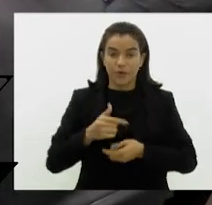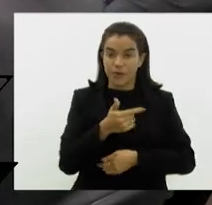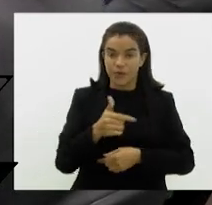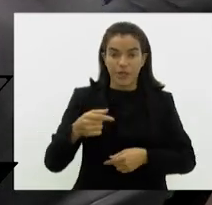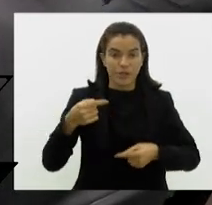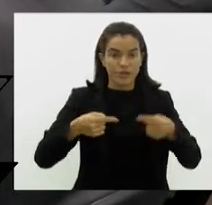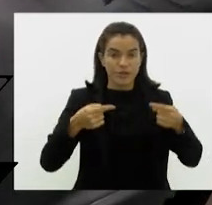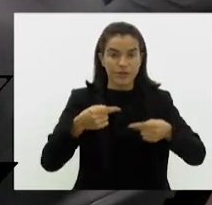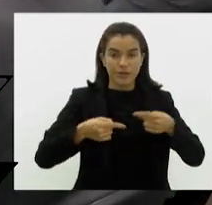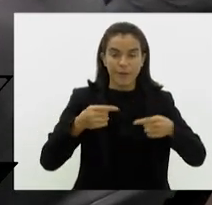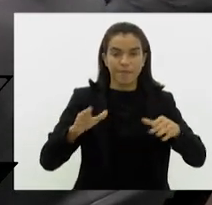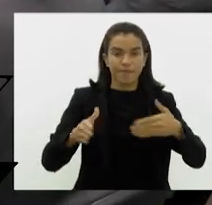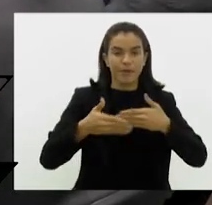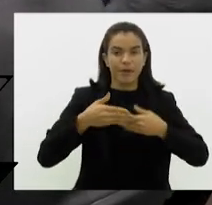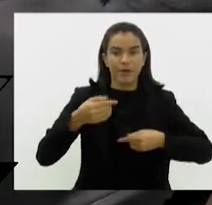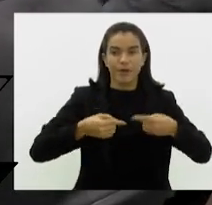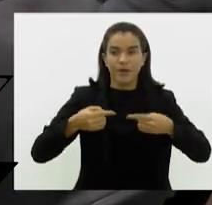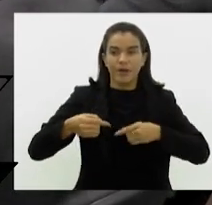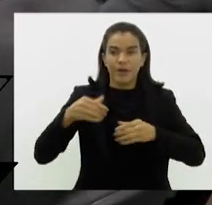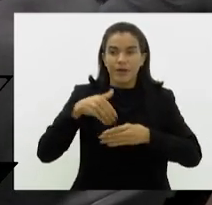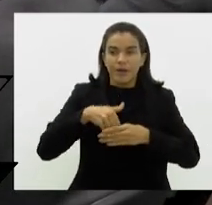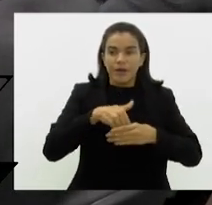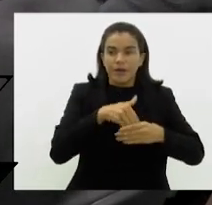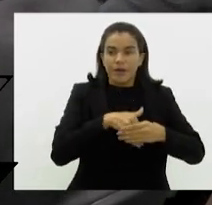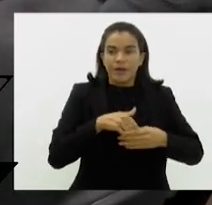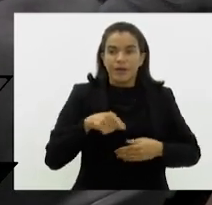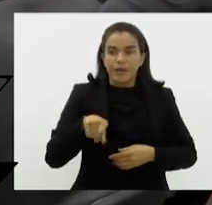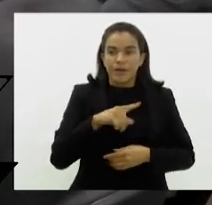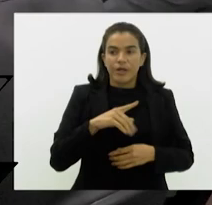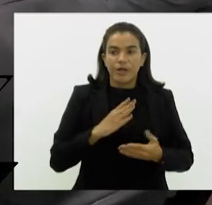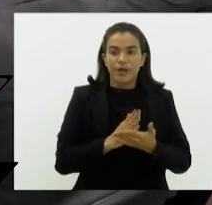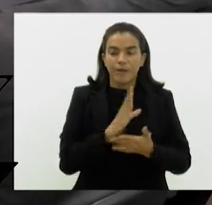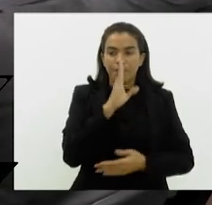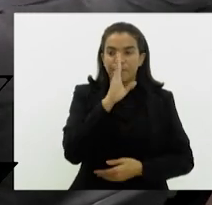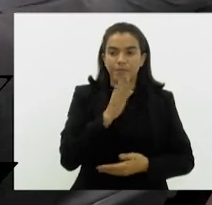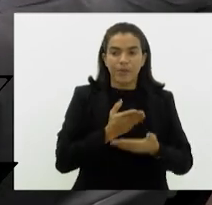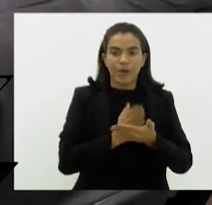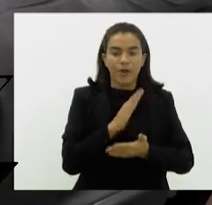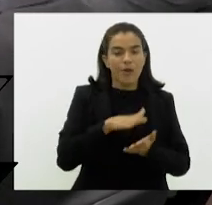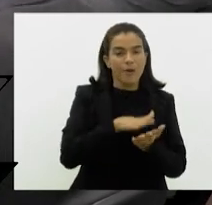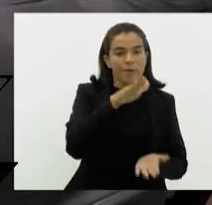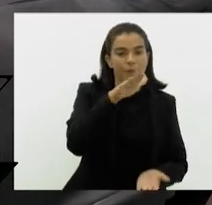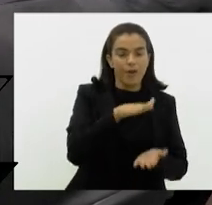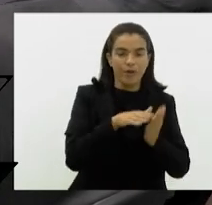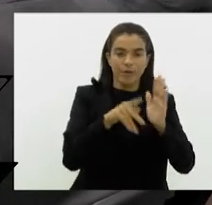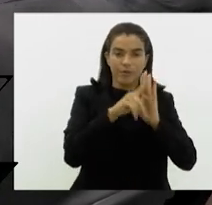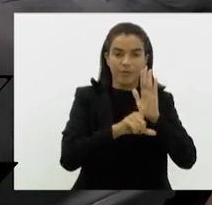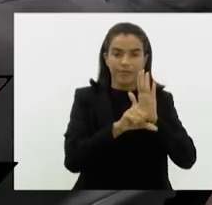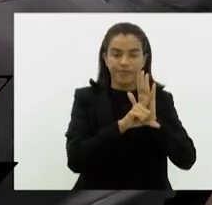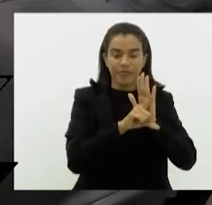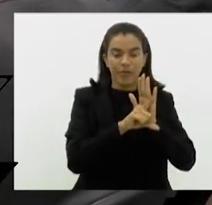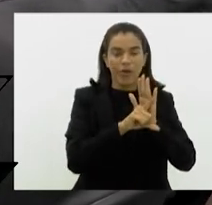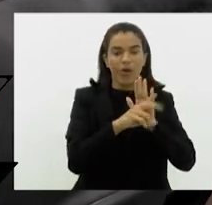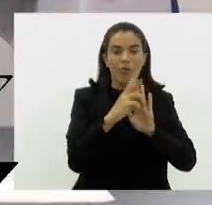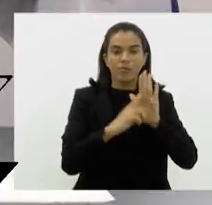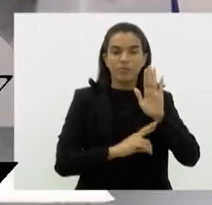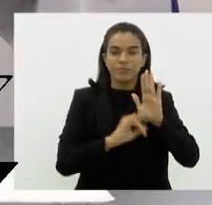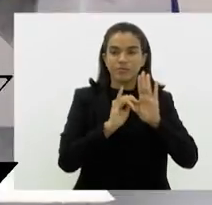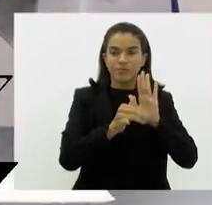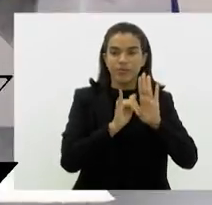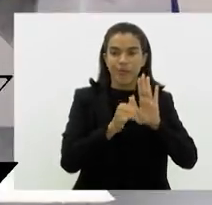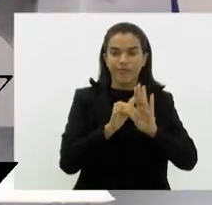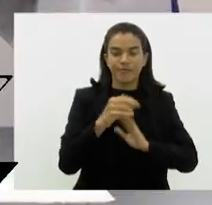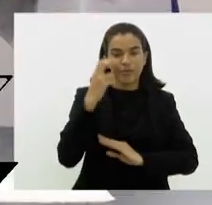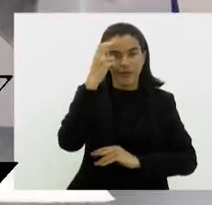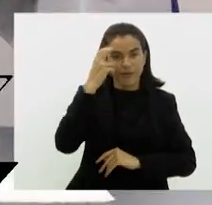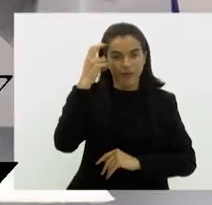quem queira discutir, encerrada a discussão, em votação, senhores que aprovam, permaneçam como estão, aprovado o bloco de projetos de autoria de relatoria da deputada Verônica Lima,